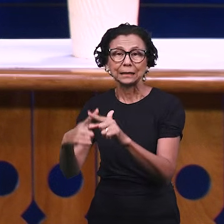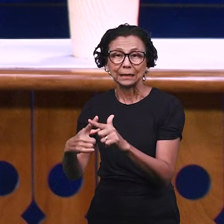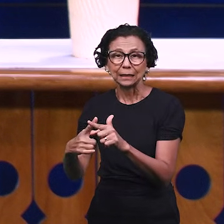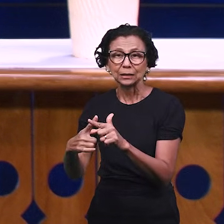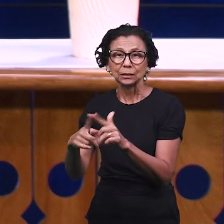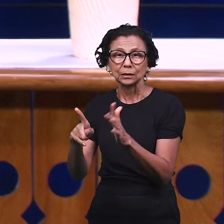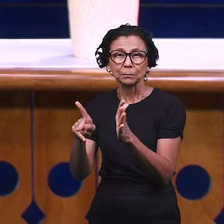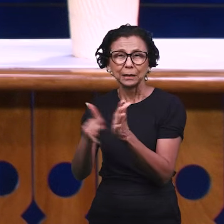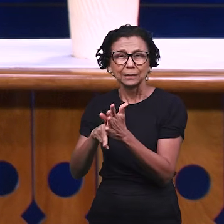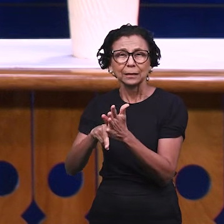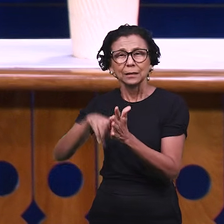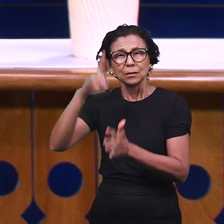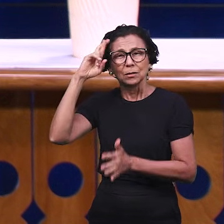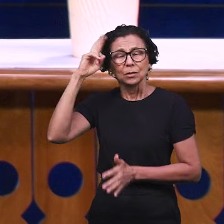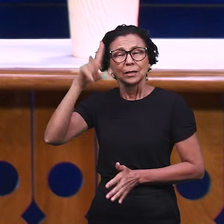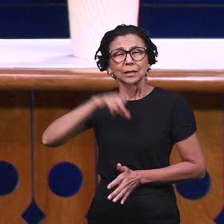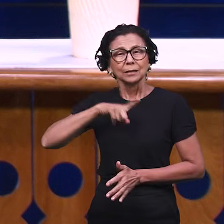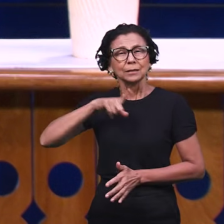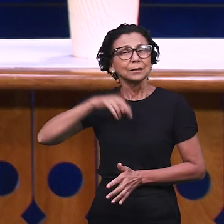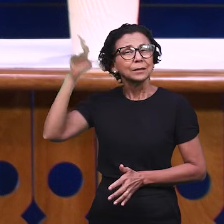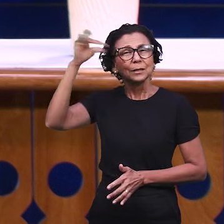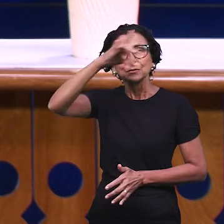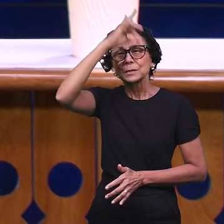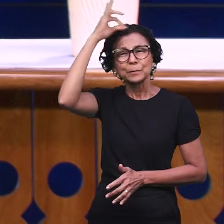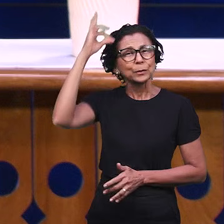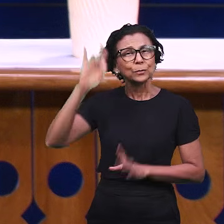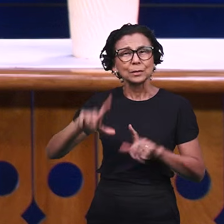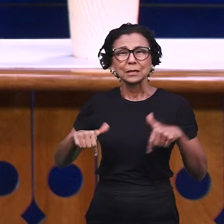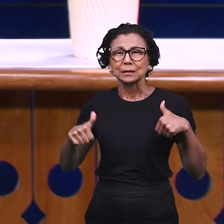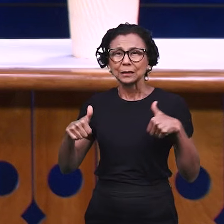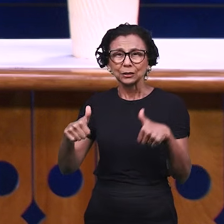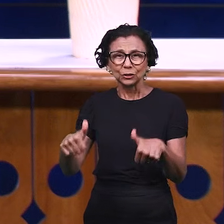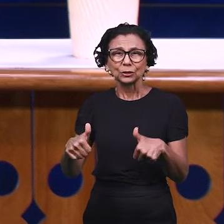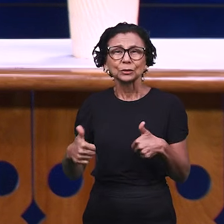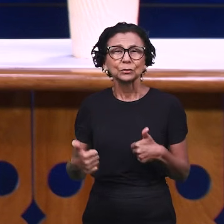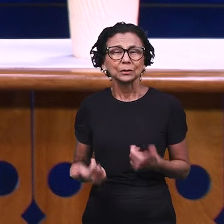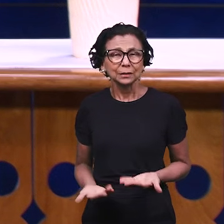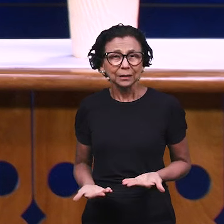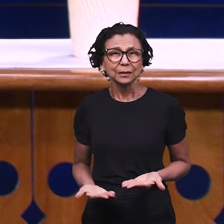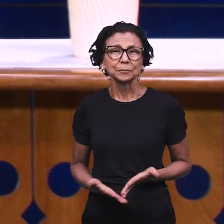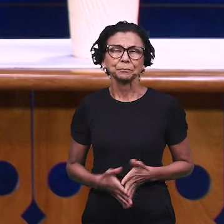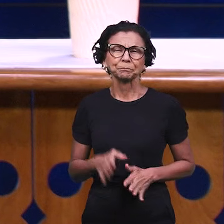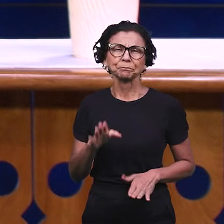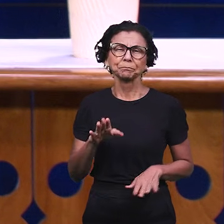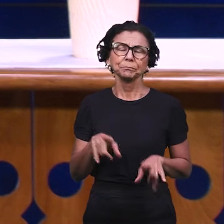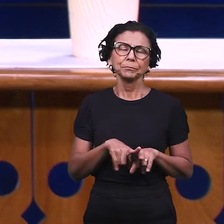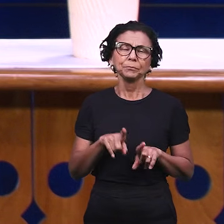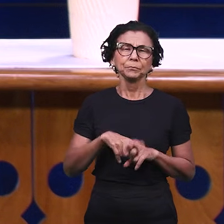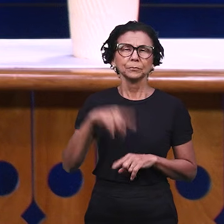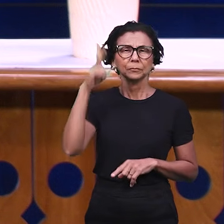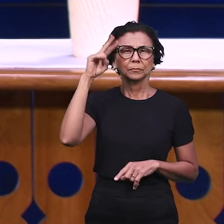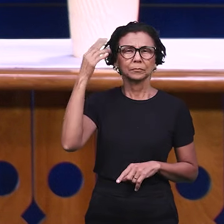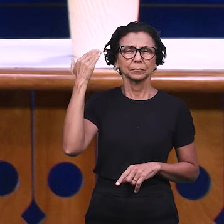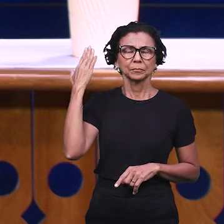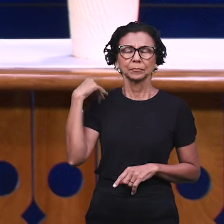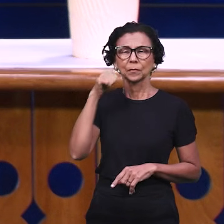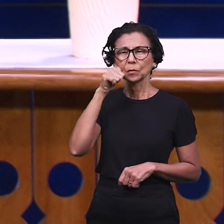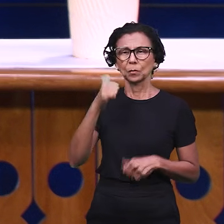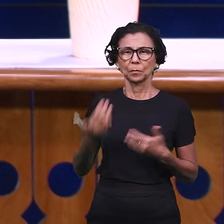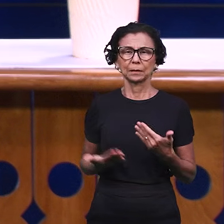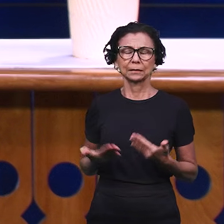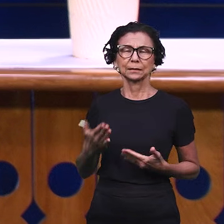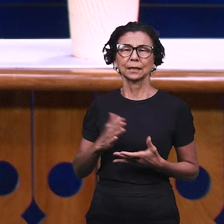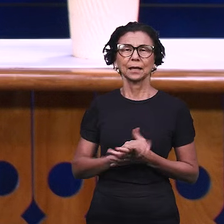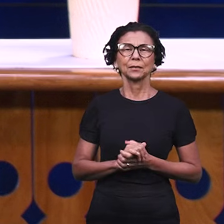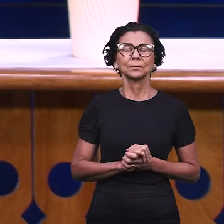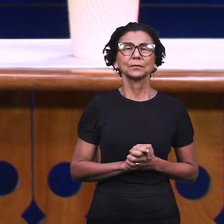na direção do Espírito Santo. E muitas vezes as pessoas não atentam para isso. Eu me lembro, às vezes, uma senhora,